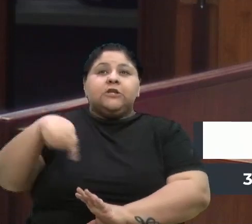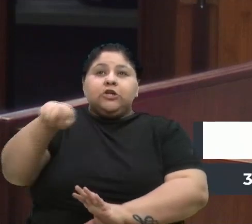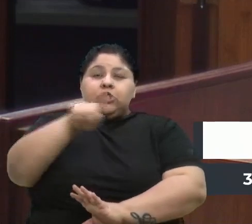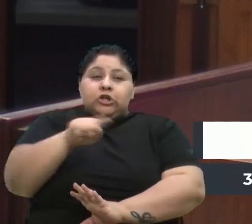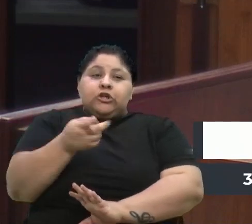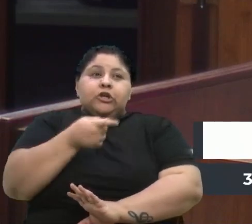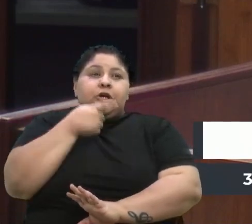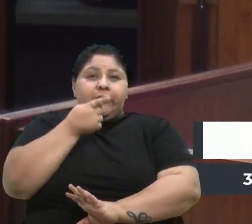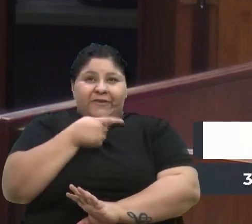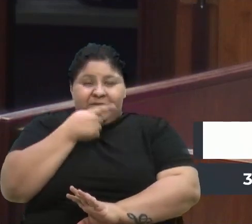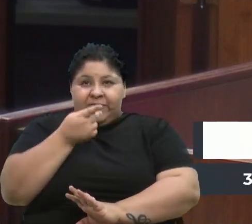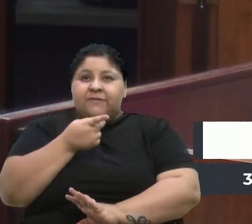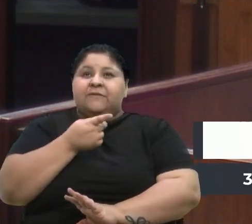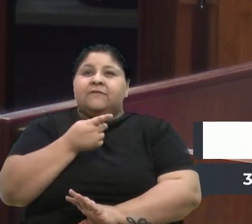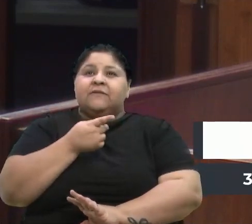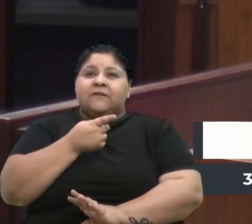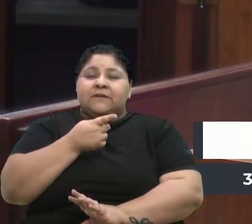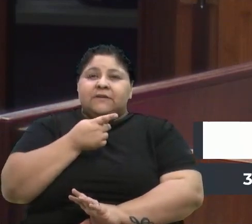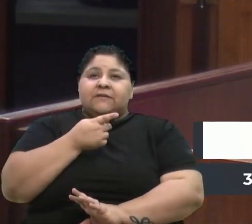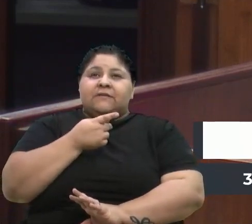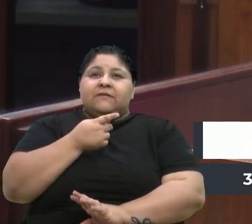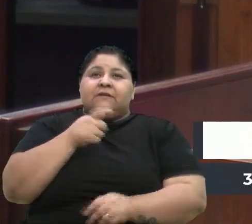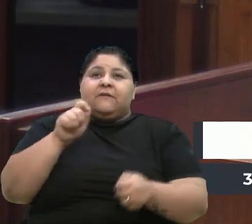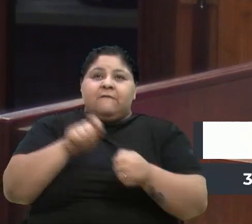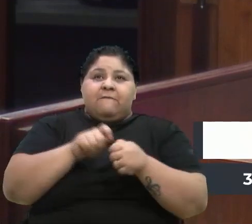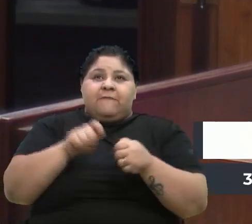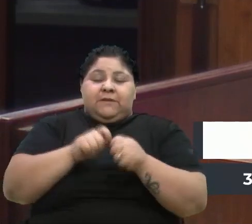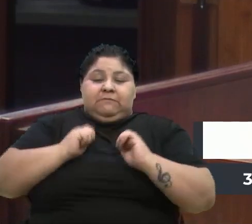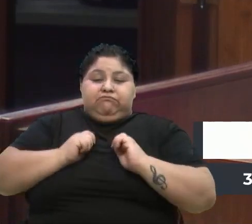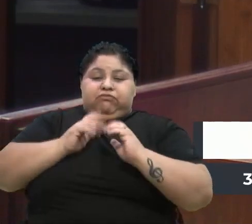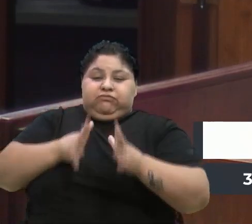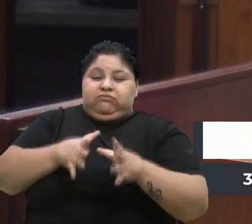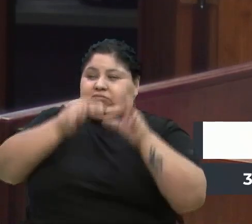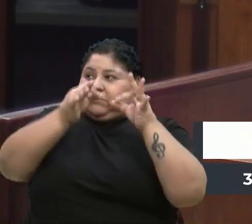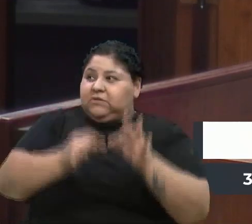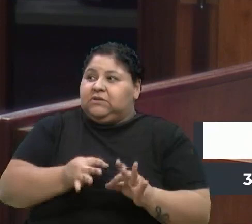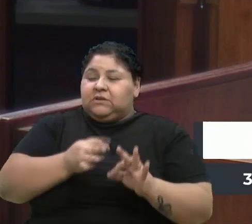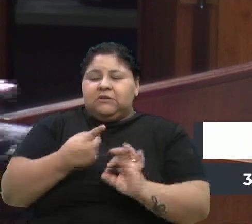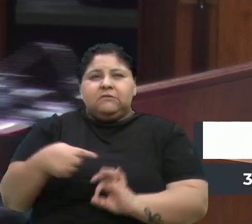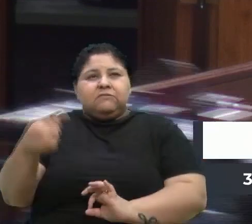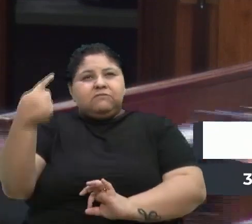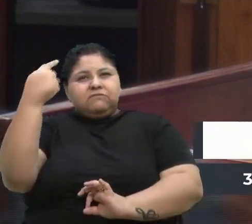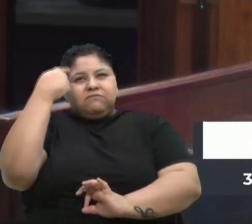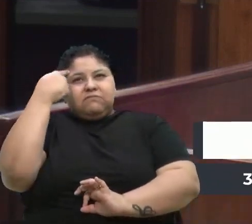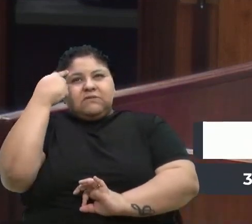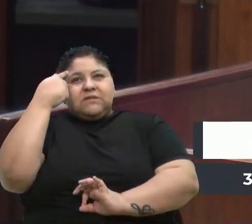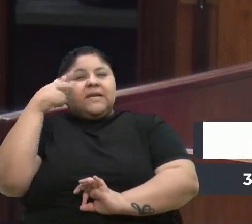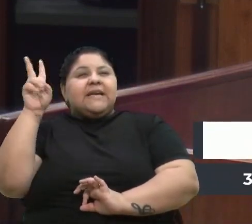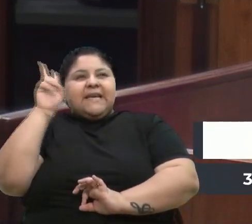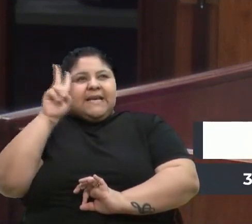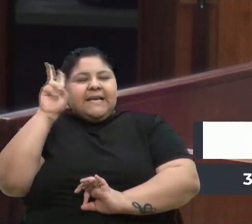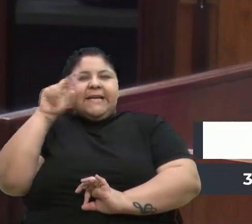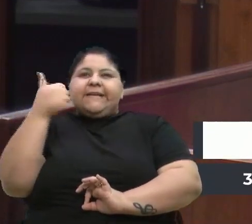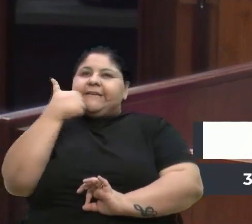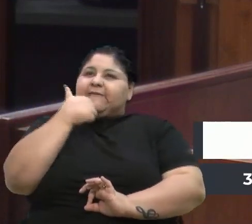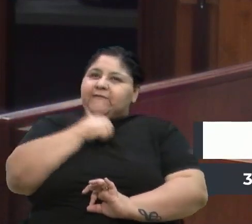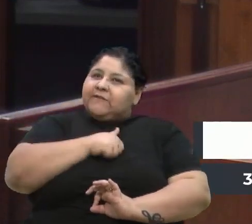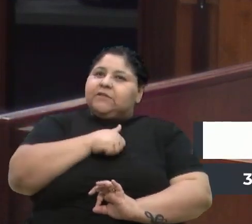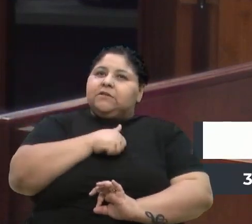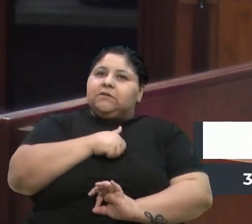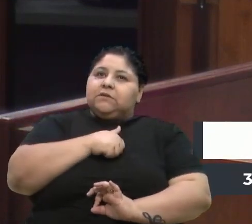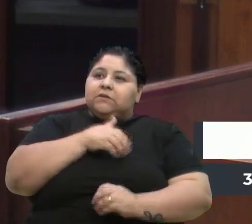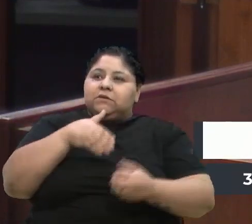falando sobre esse assunto, que a gente faça ações efetivas para conscientizar e lembrar as mulheres de buscar